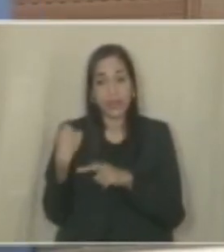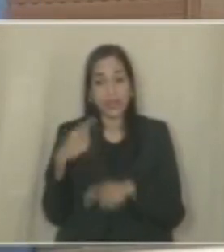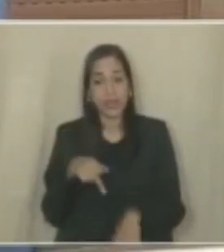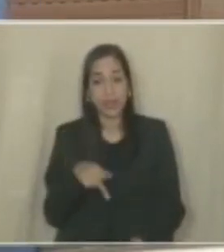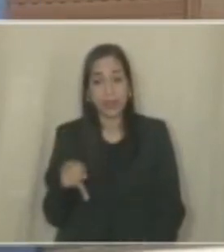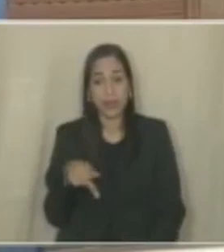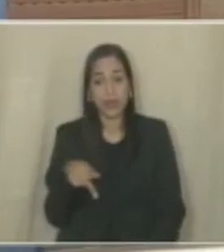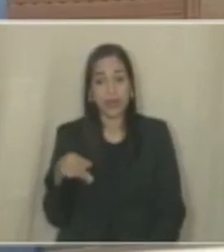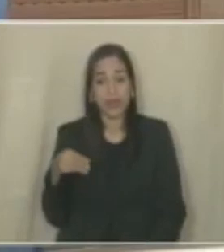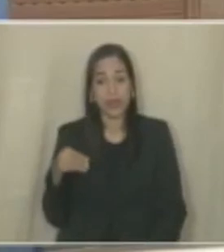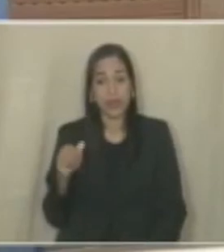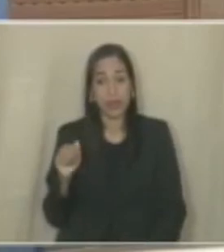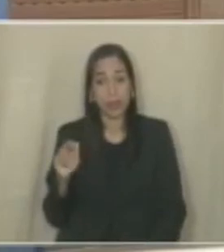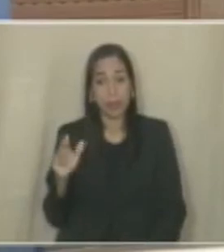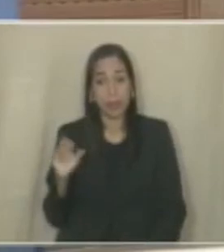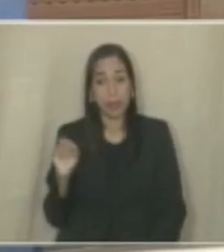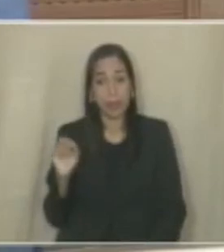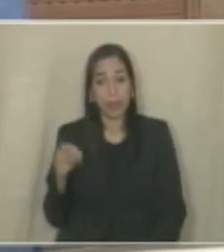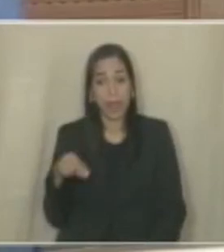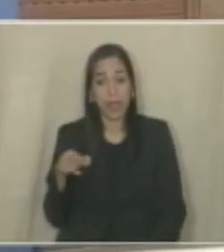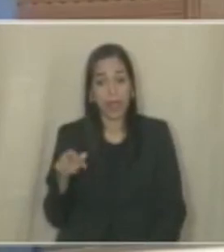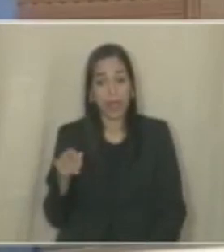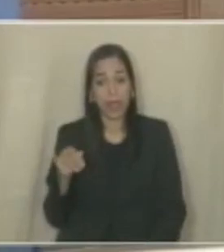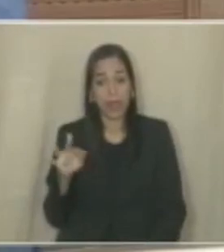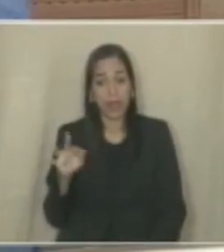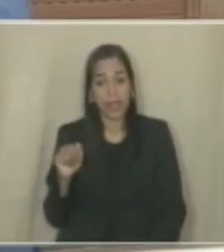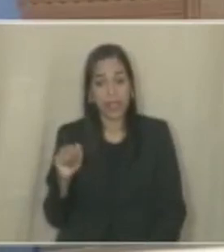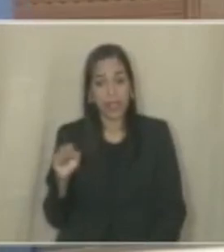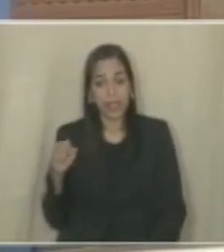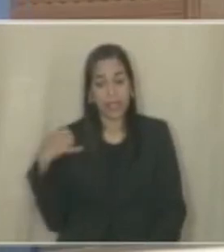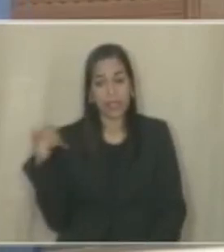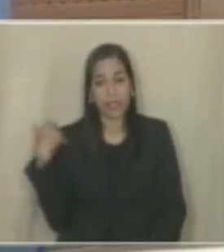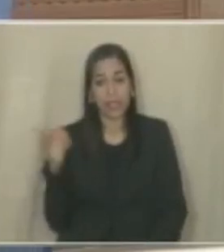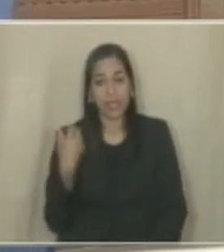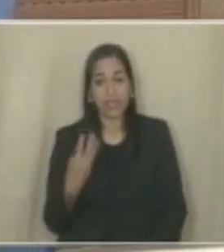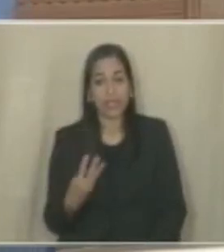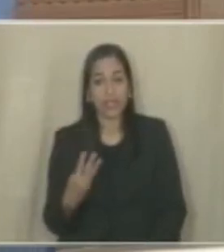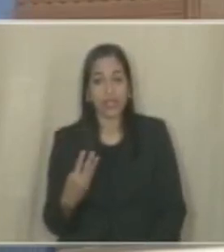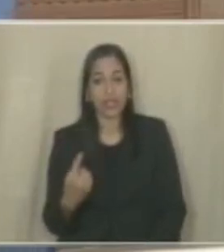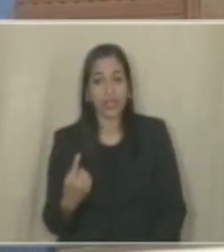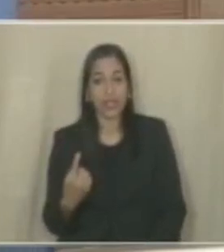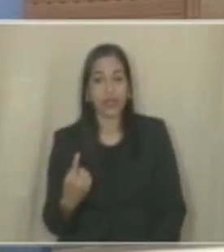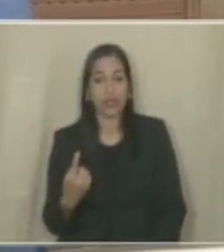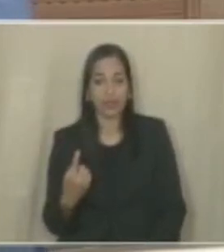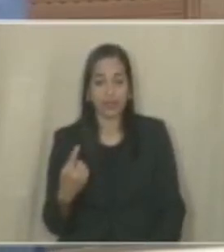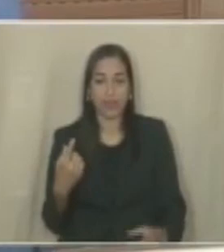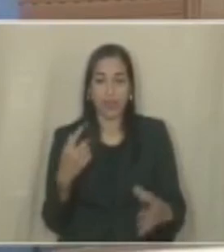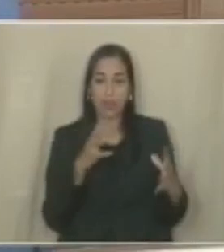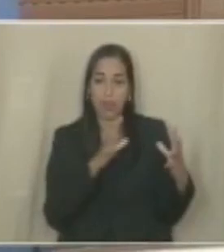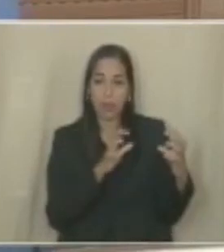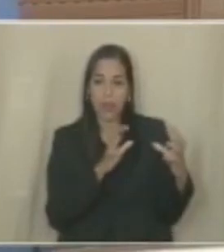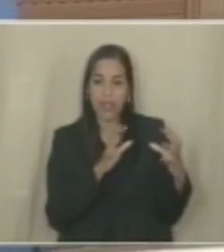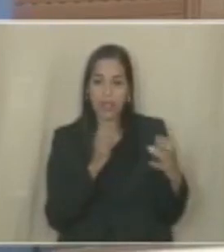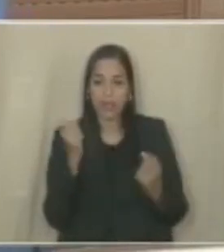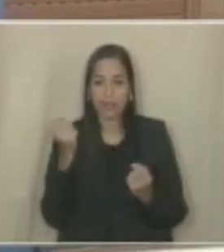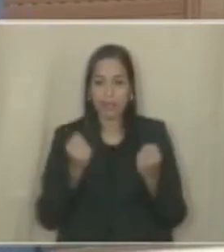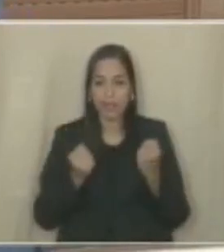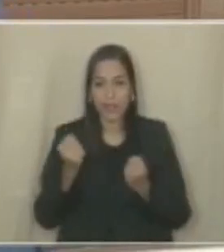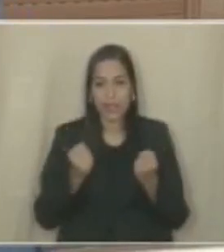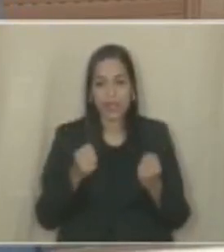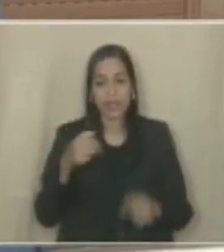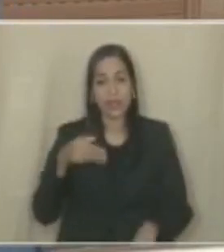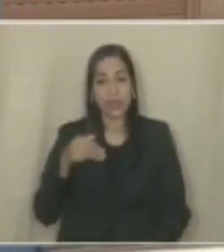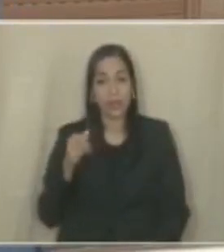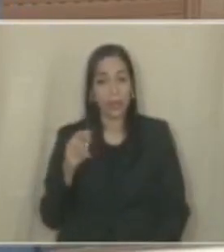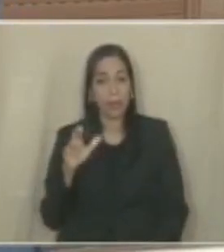Marlon de Melo Freitas da Luz de 31 anos por conta de uma briga de trânsito Marlon foi